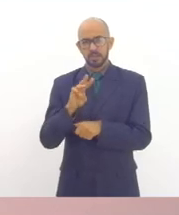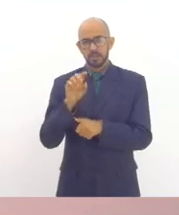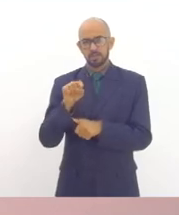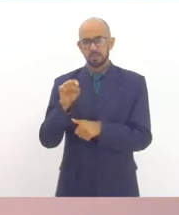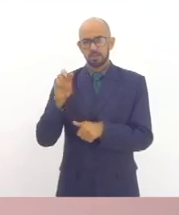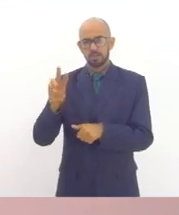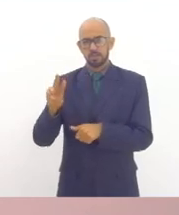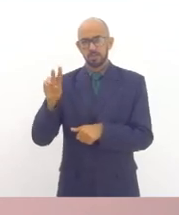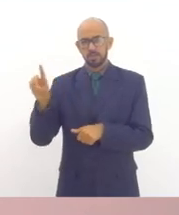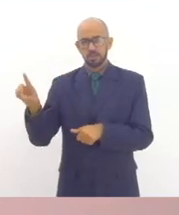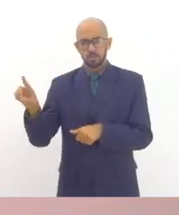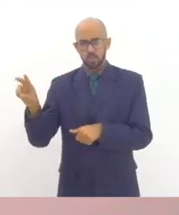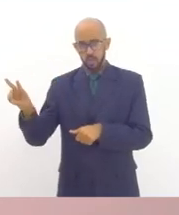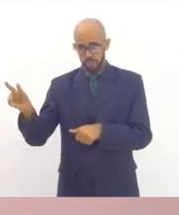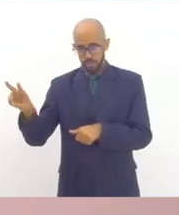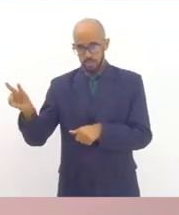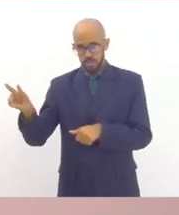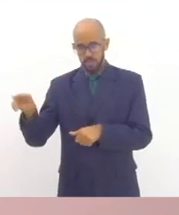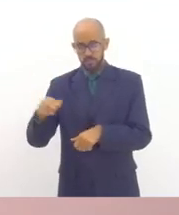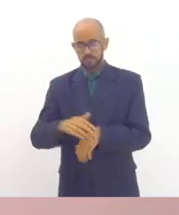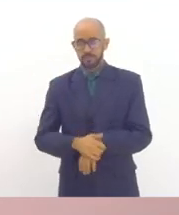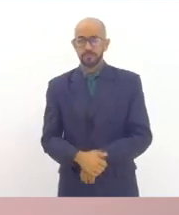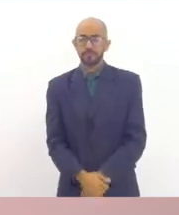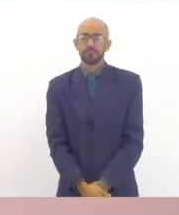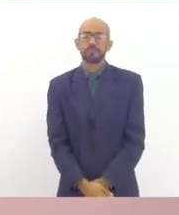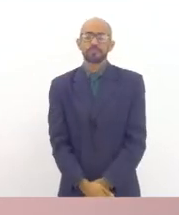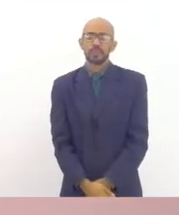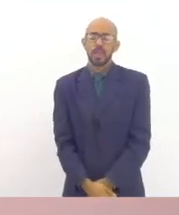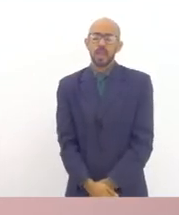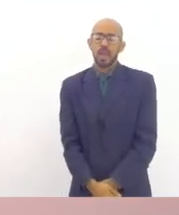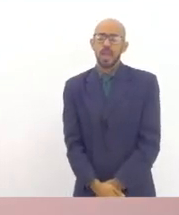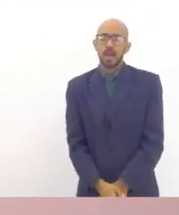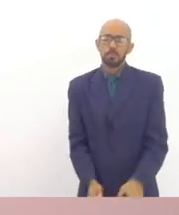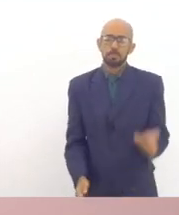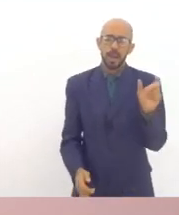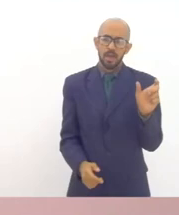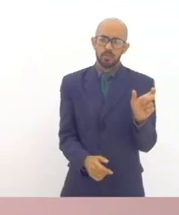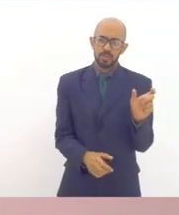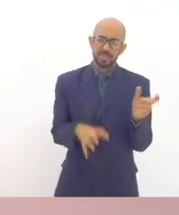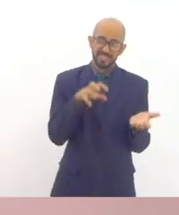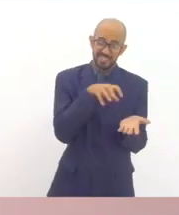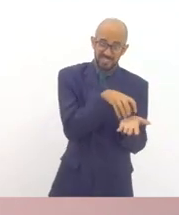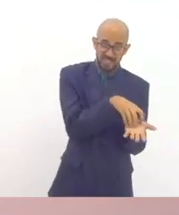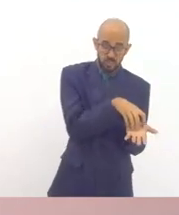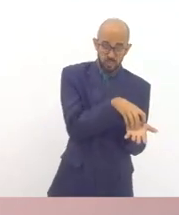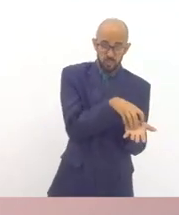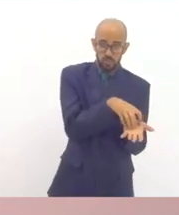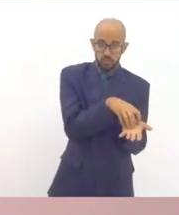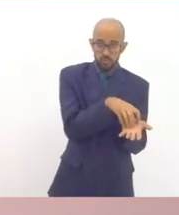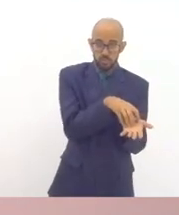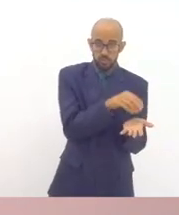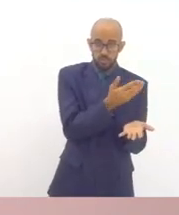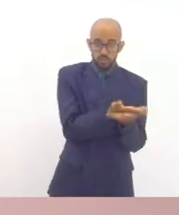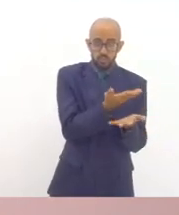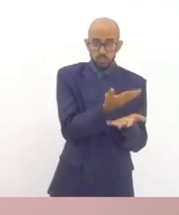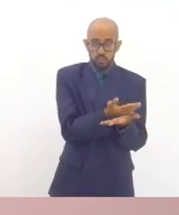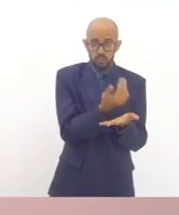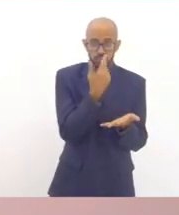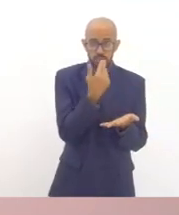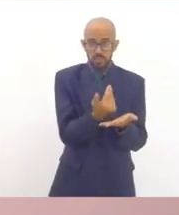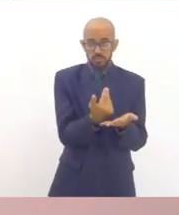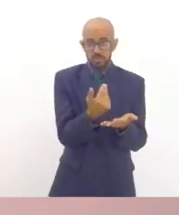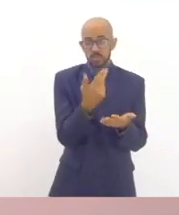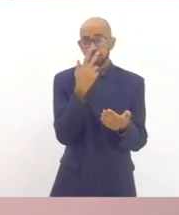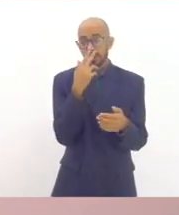A palavra Centro de Estudos de Línguas, essa expressão, pode parecer que é para